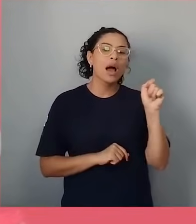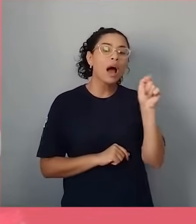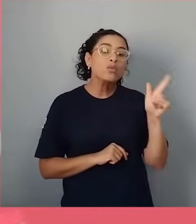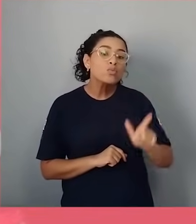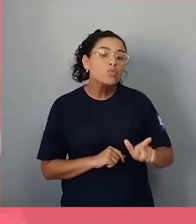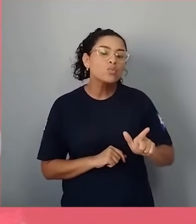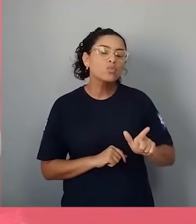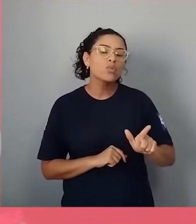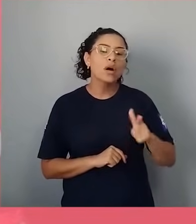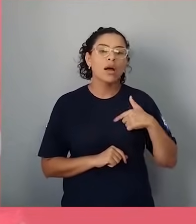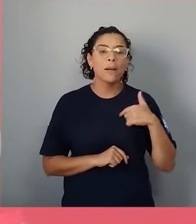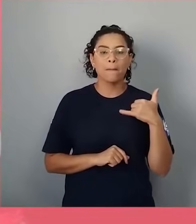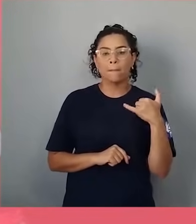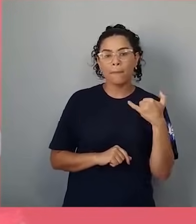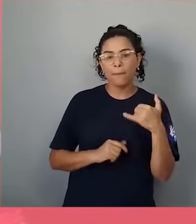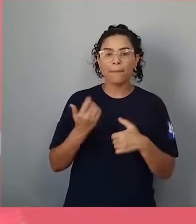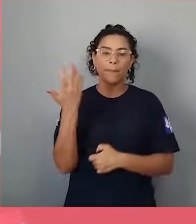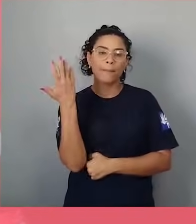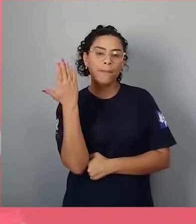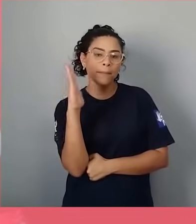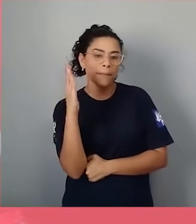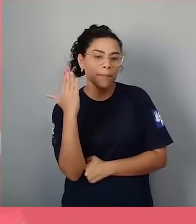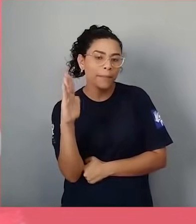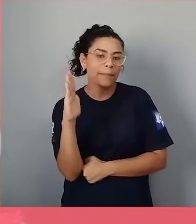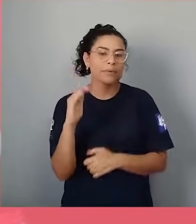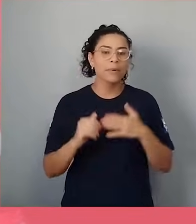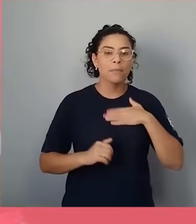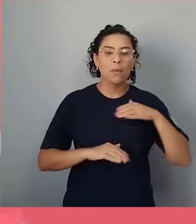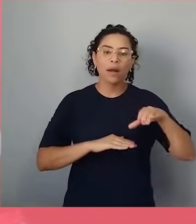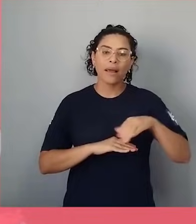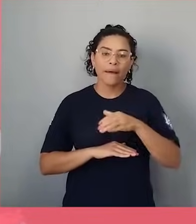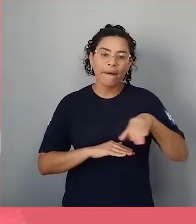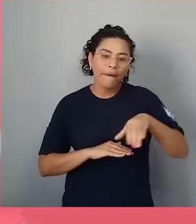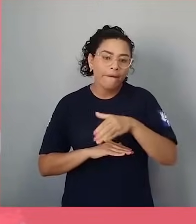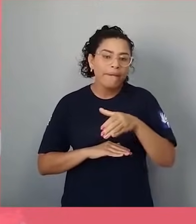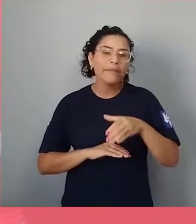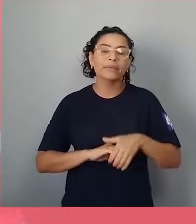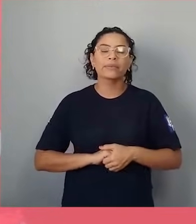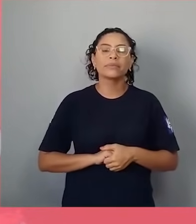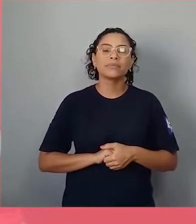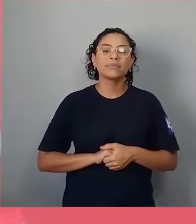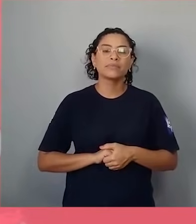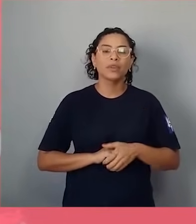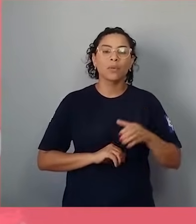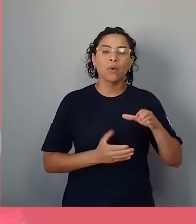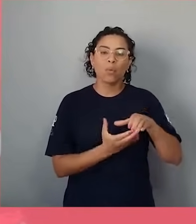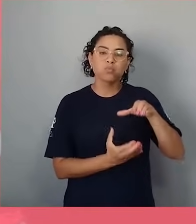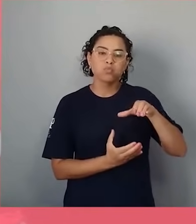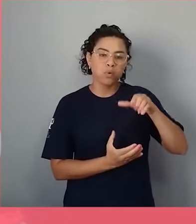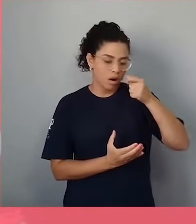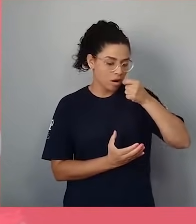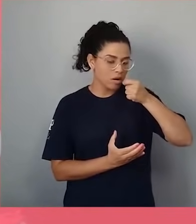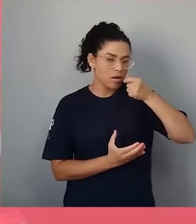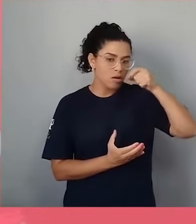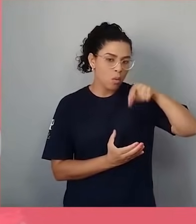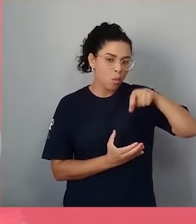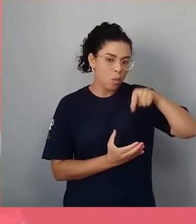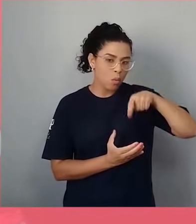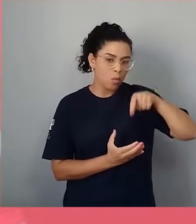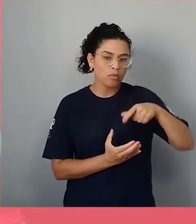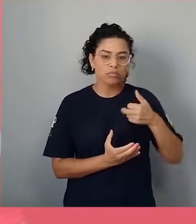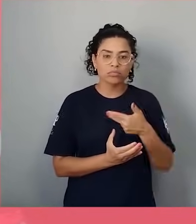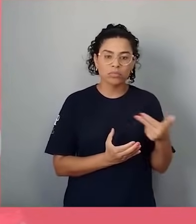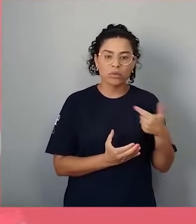é a cor da minha caneta, é a cor do meu carrinho, a cor do meu cofrinho, é a cor da minha